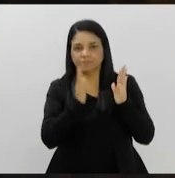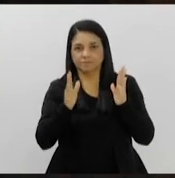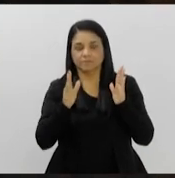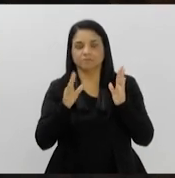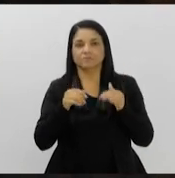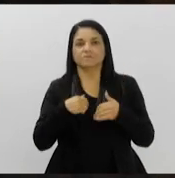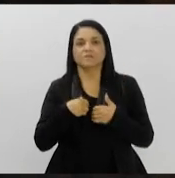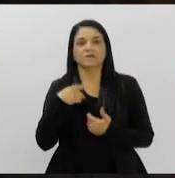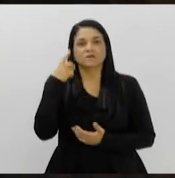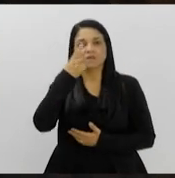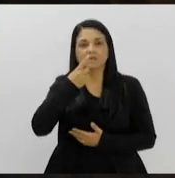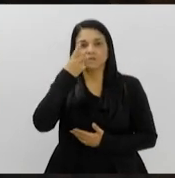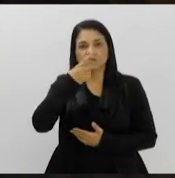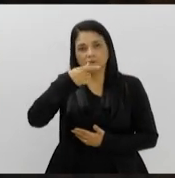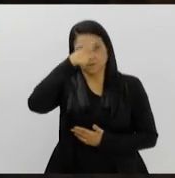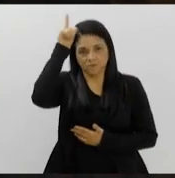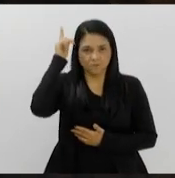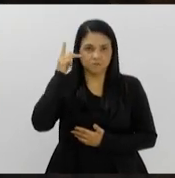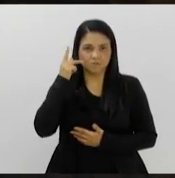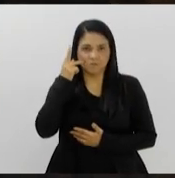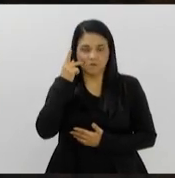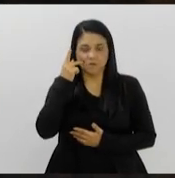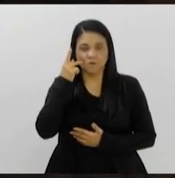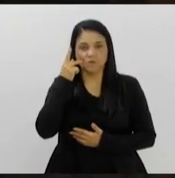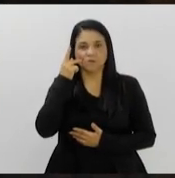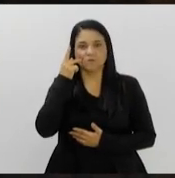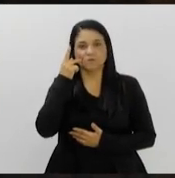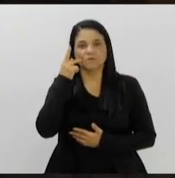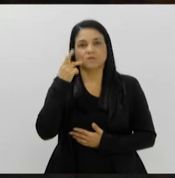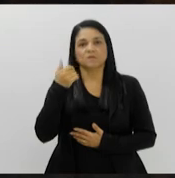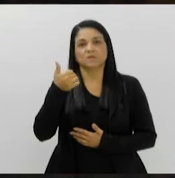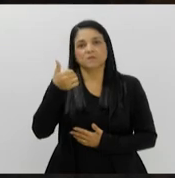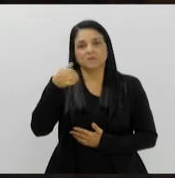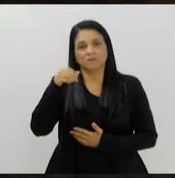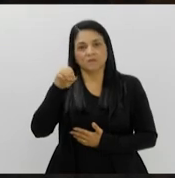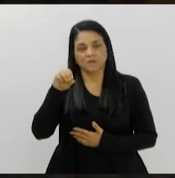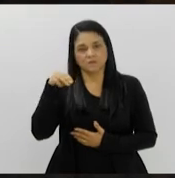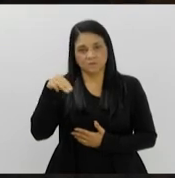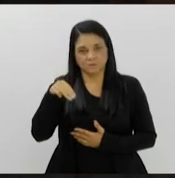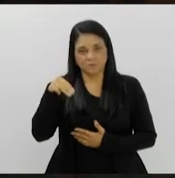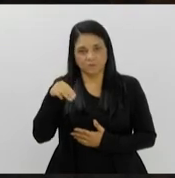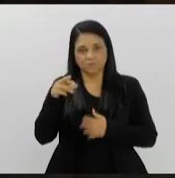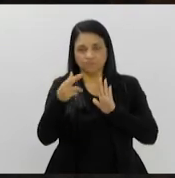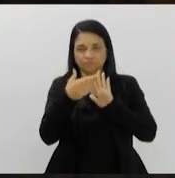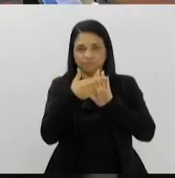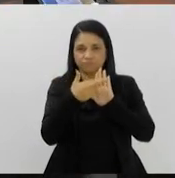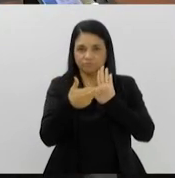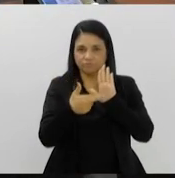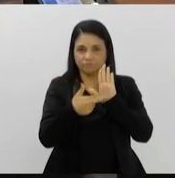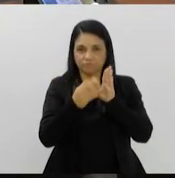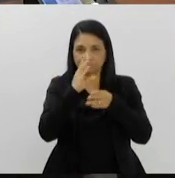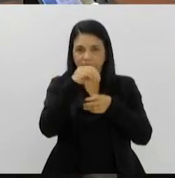Nobre deputado Luís Paulo Correia da Rocha dispõe de 10 minutos regimentais